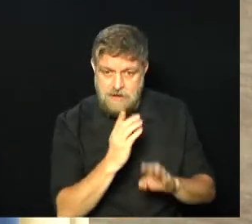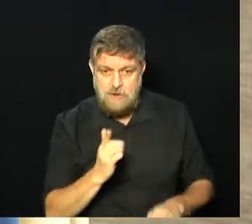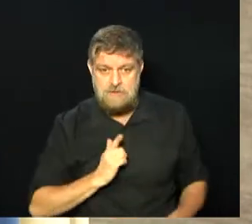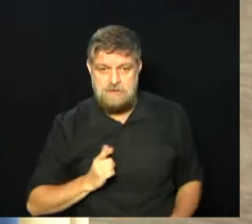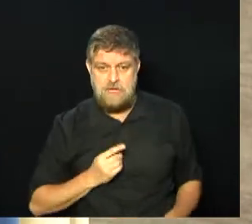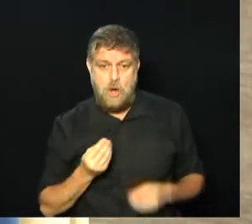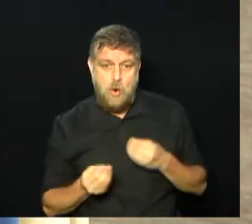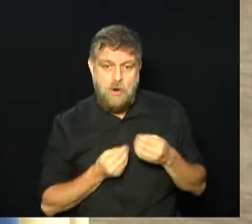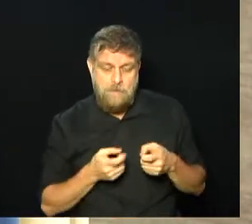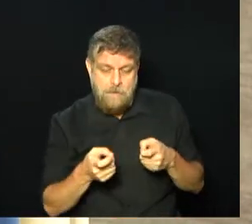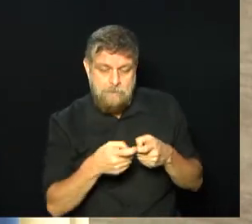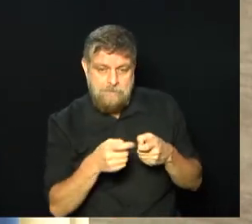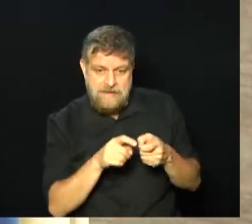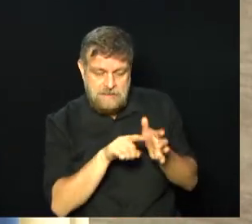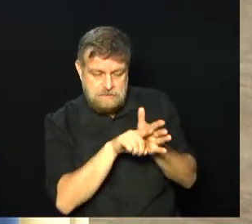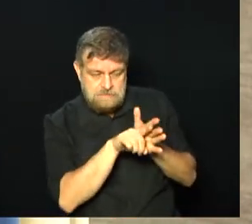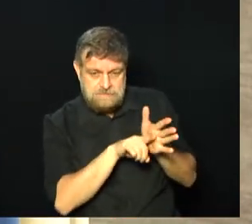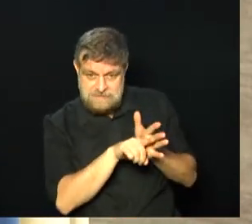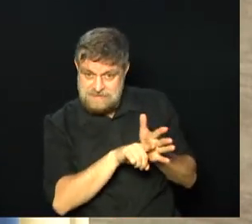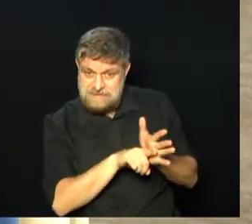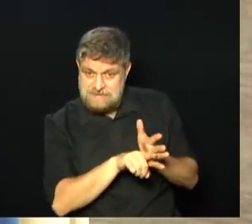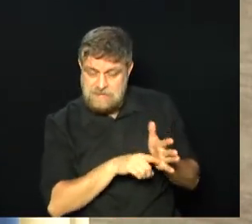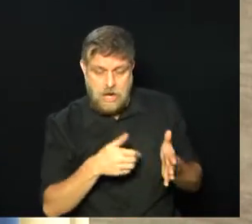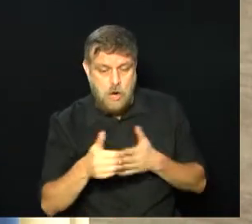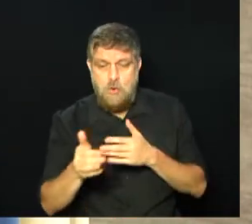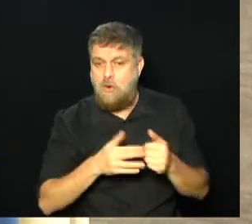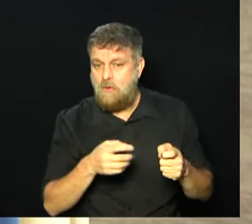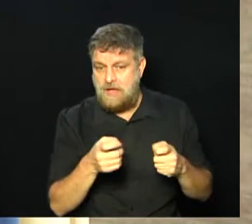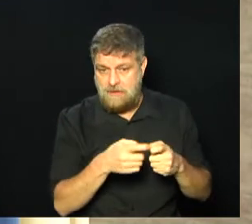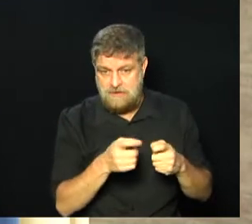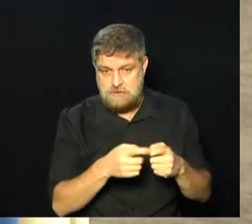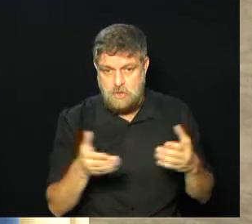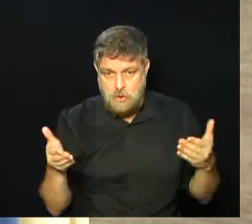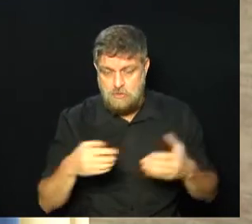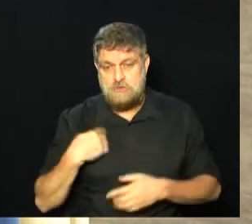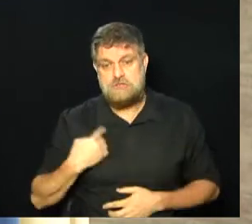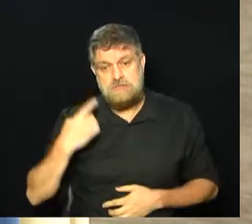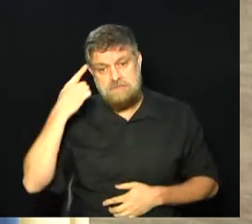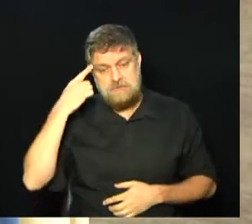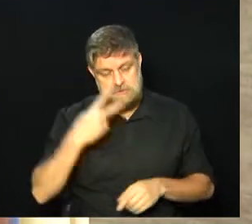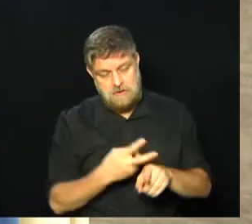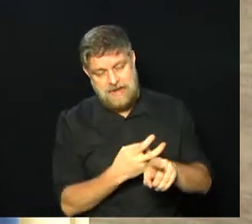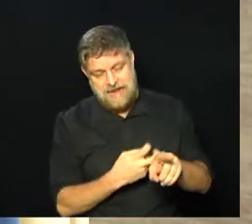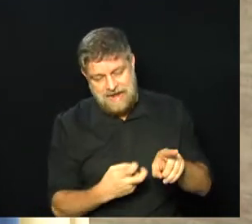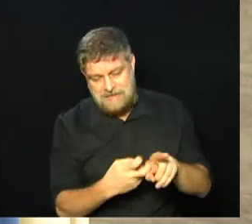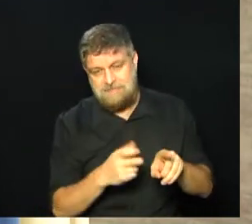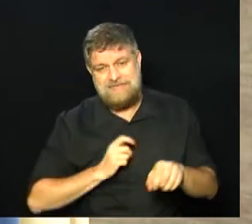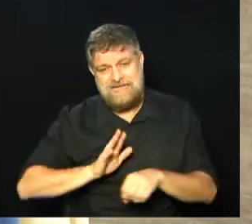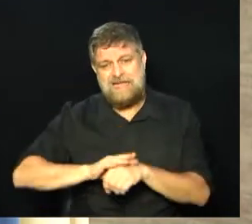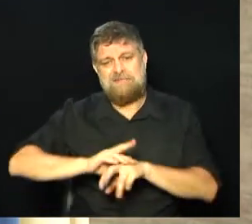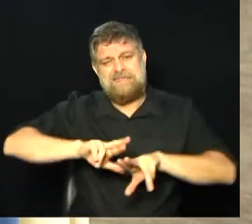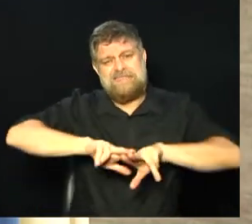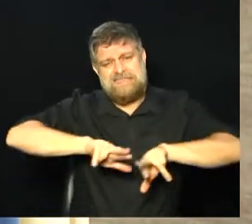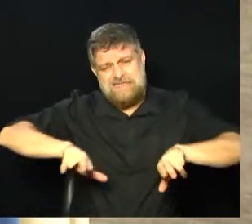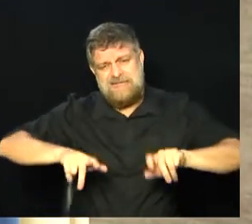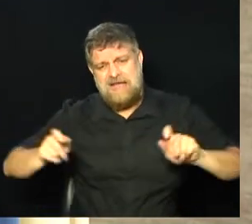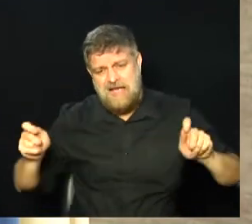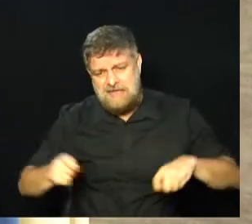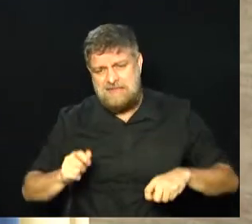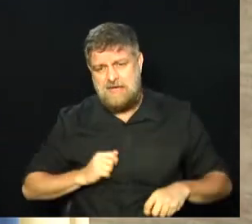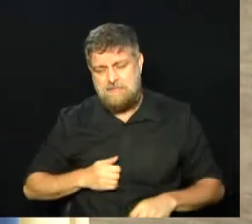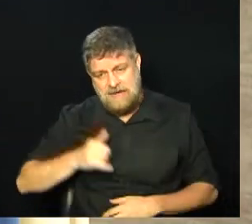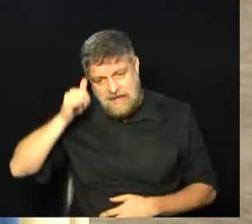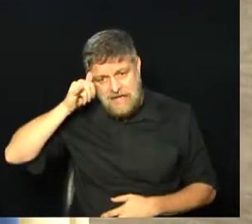fazer uma consulta ao seu médico, seja ele qual for. Hoje falamos de câncer de próstata, mas tem tantas outras doenças que também tem que ser